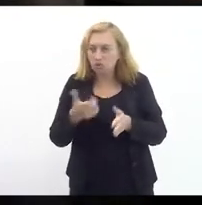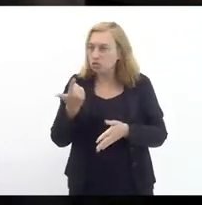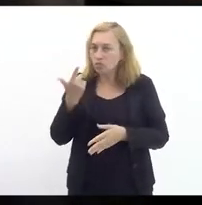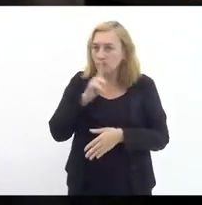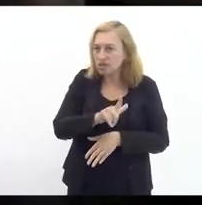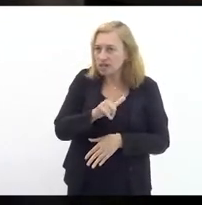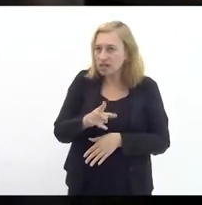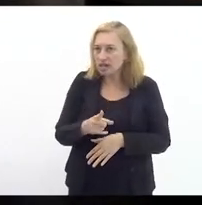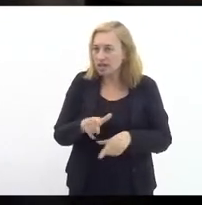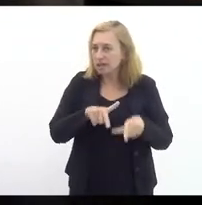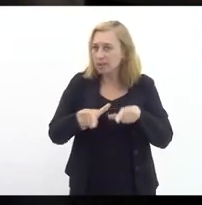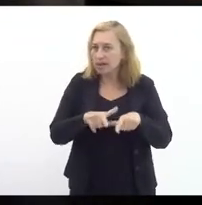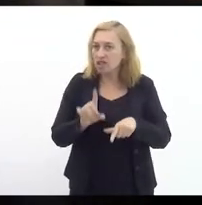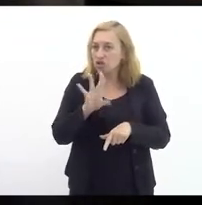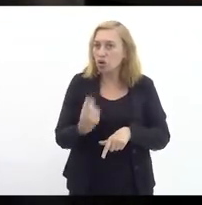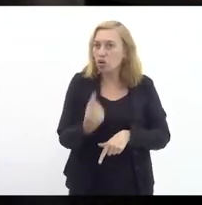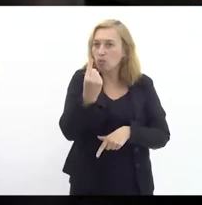pessoa só.